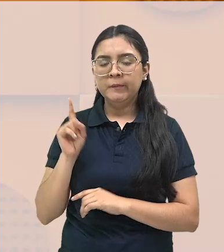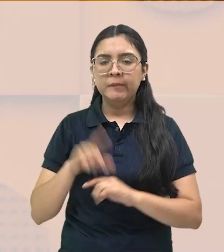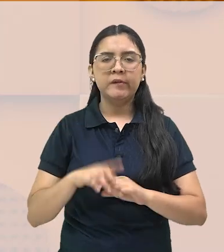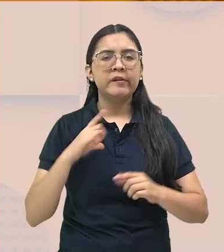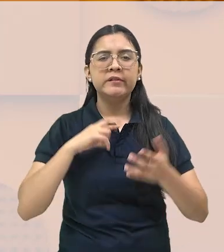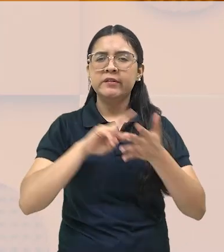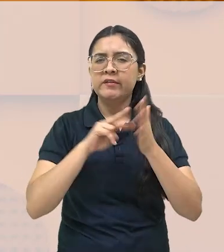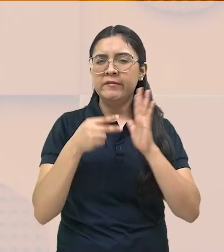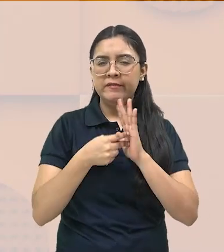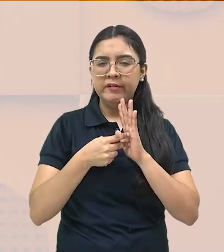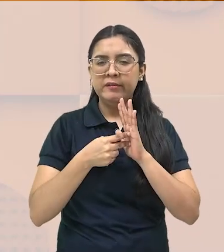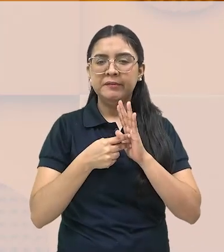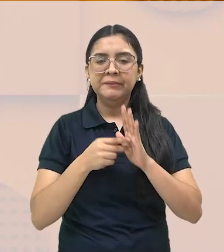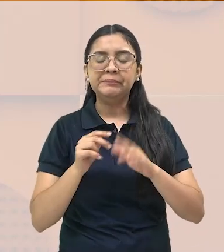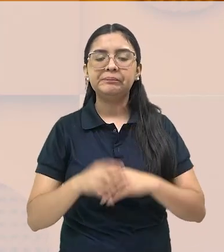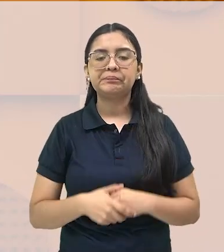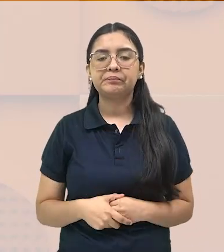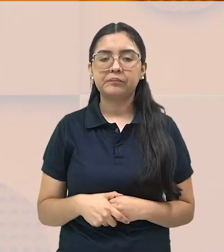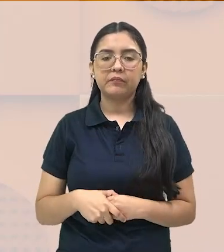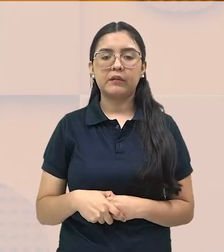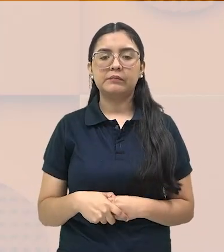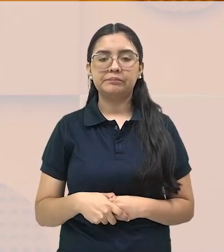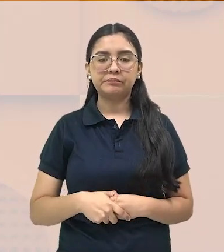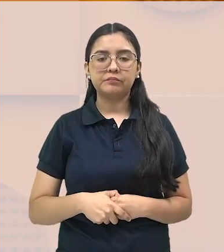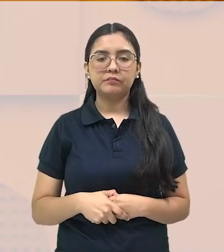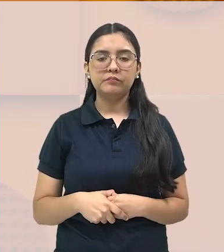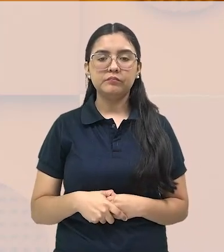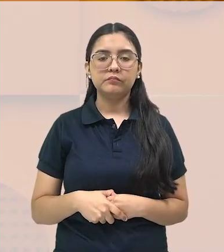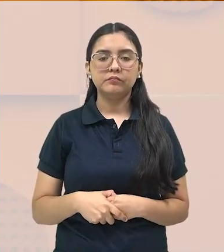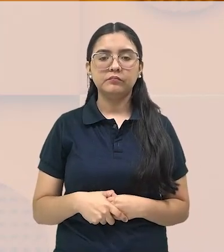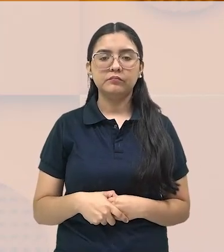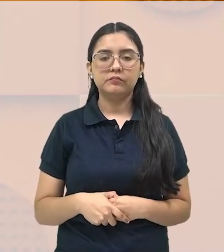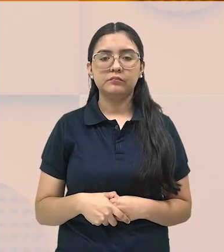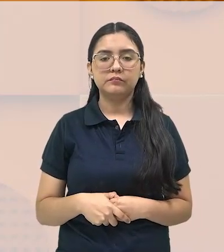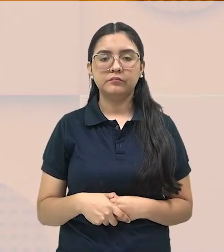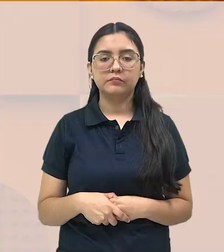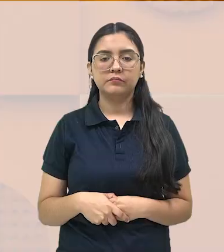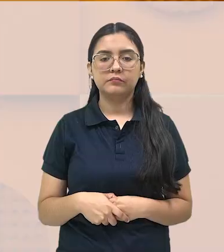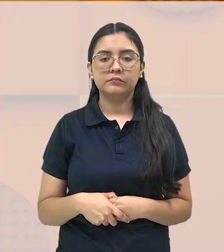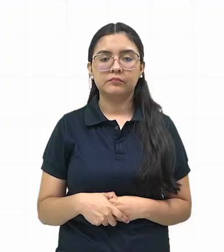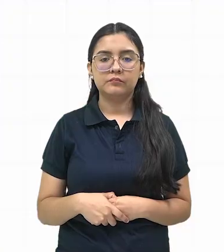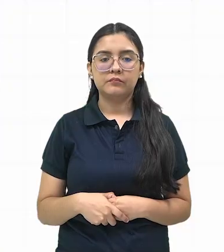ele quer dizer quando ele considera a globalização como perversa. Vamos lá.